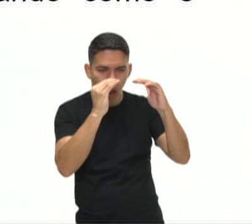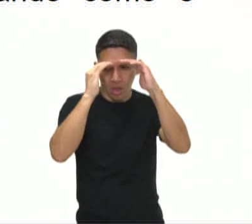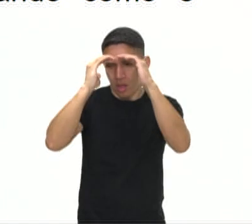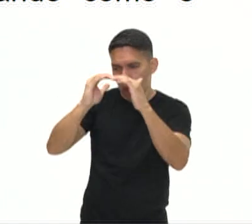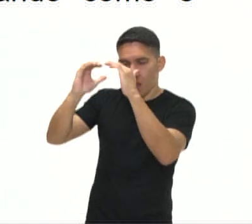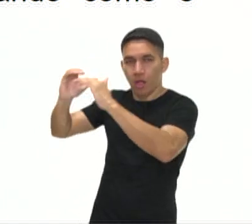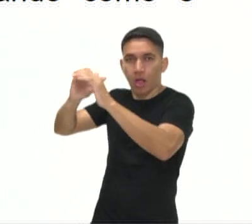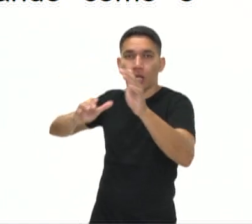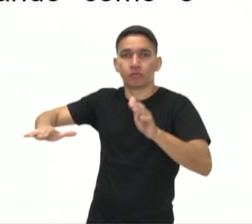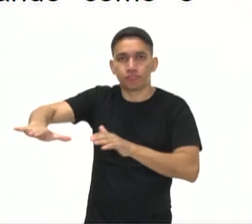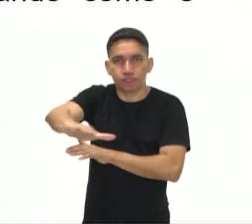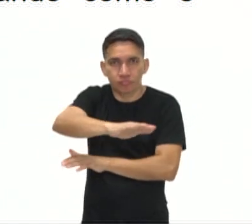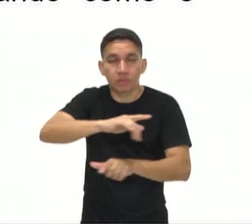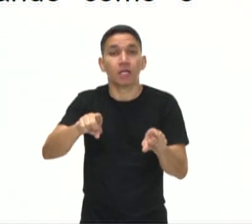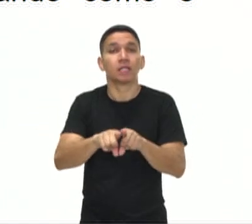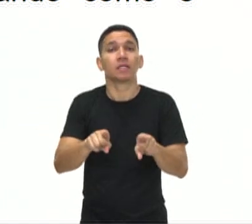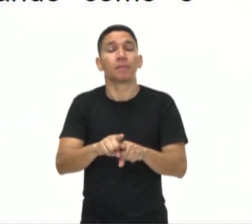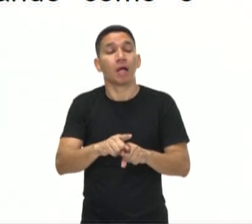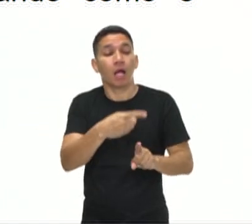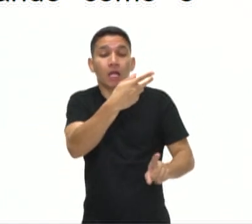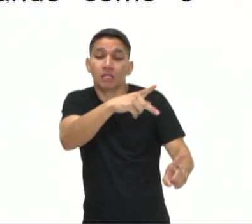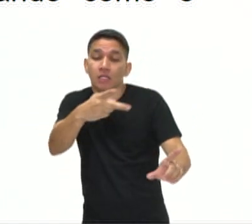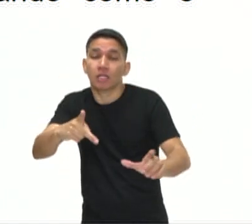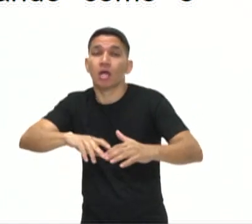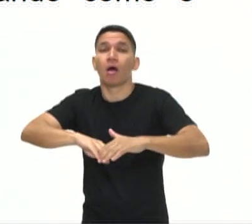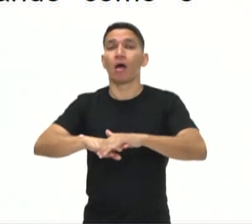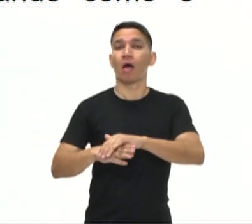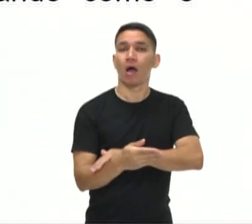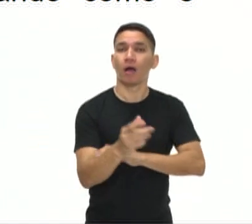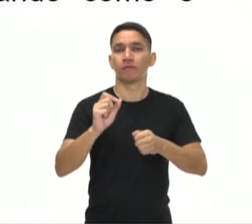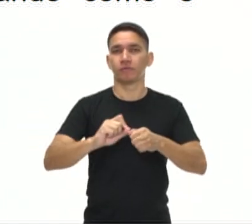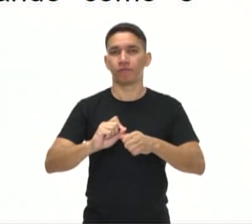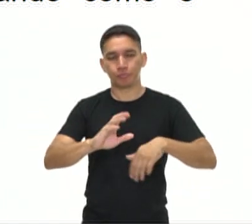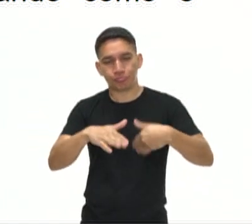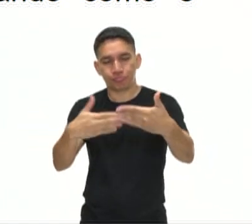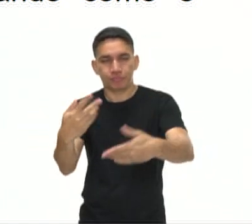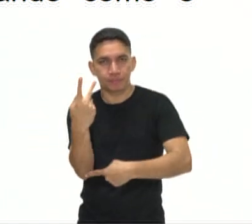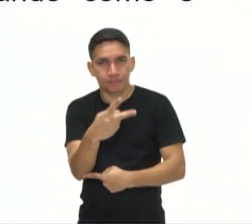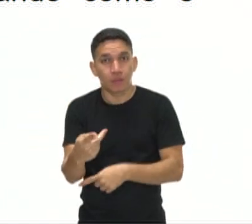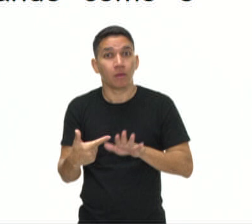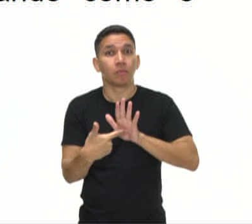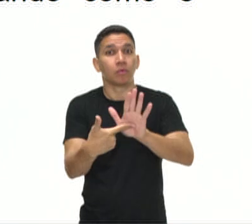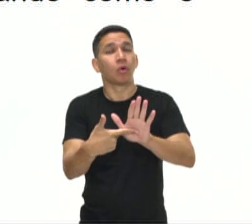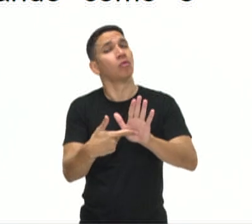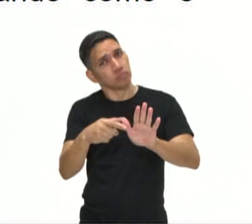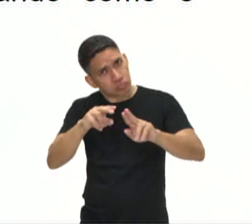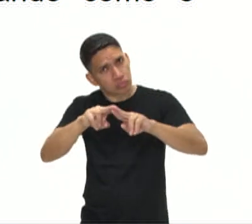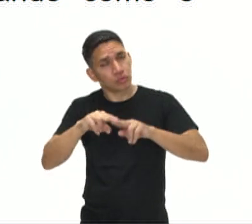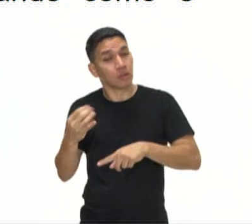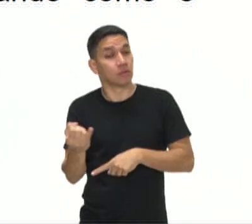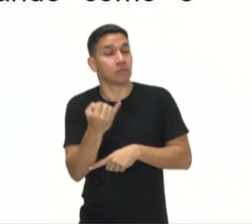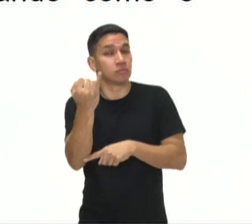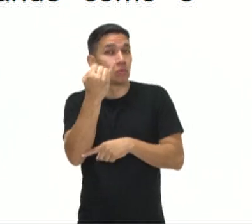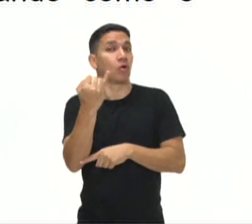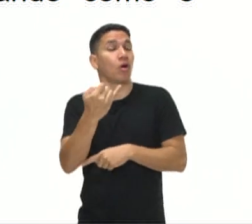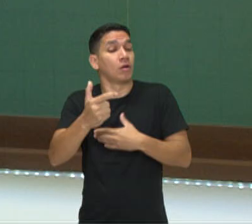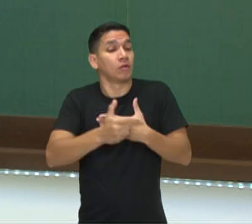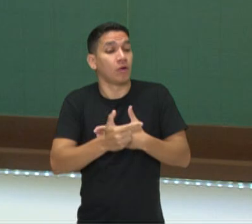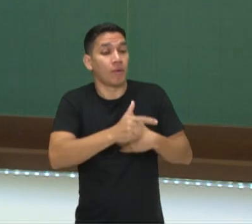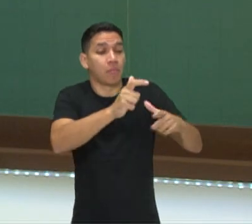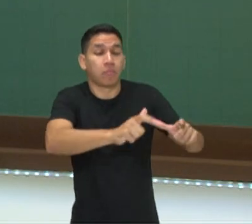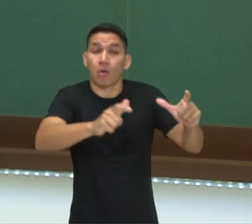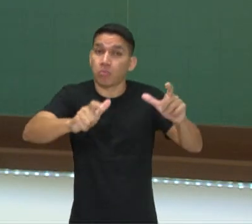as práticas religiosas desenvolvidas nesses locais, mostrando como é relevante o papel que os